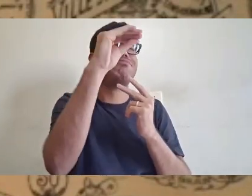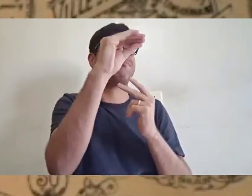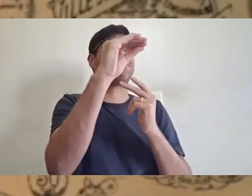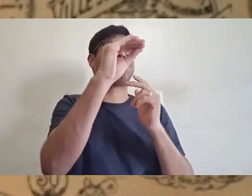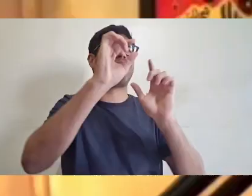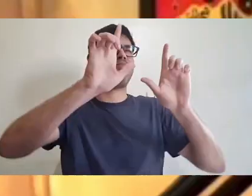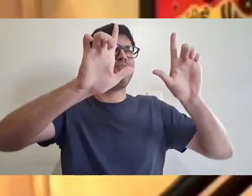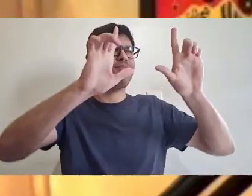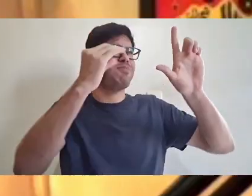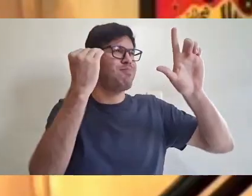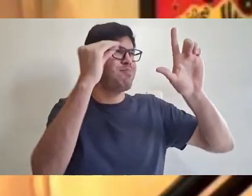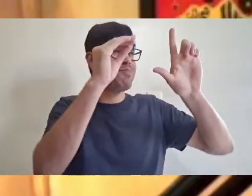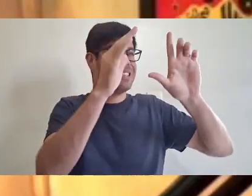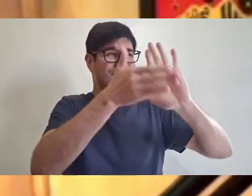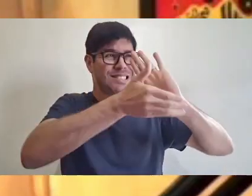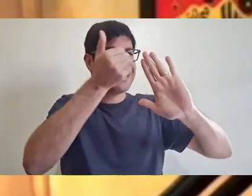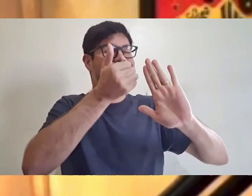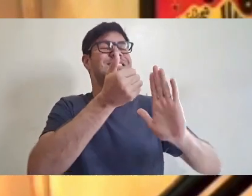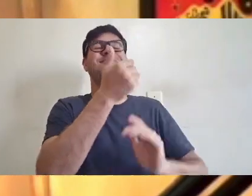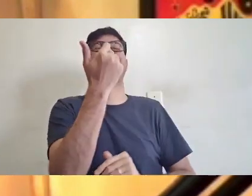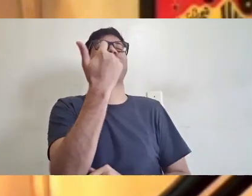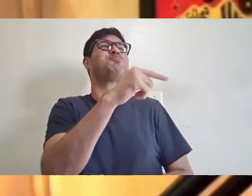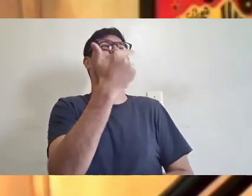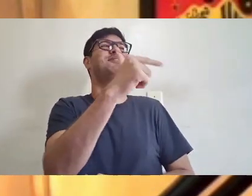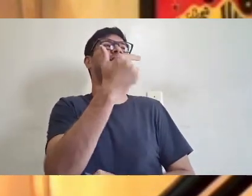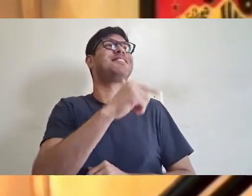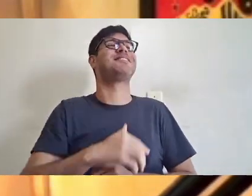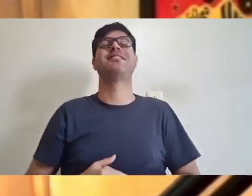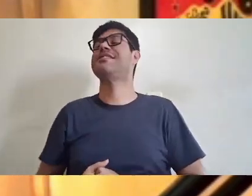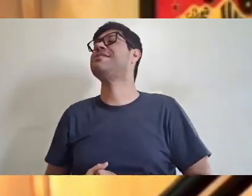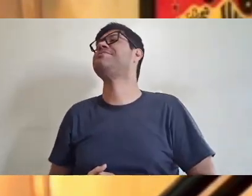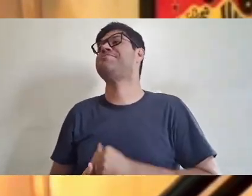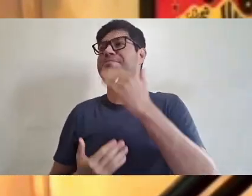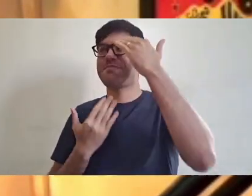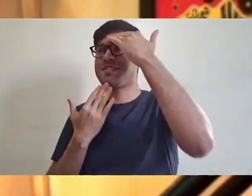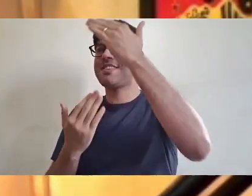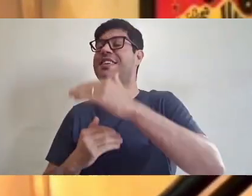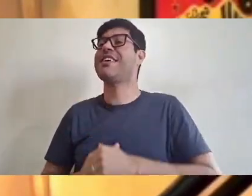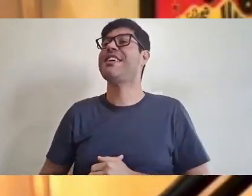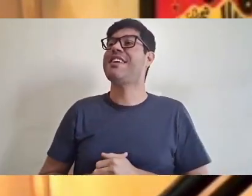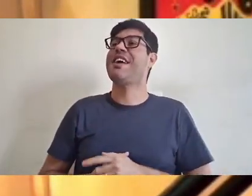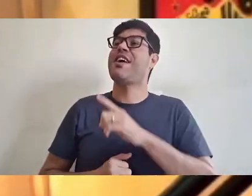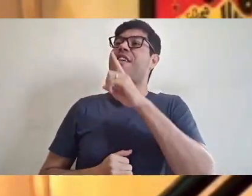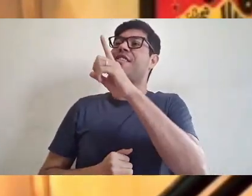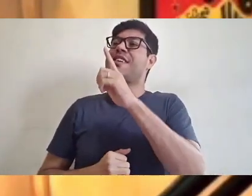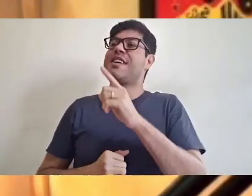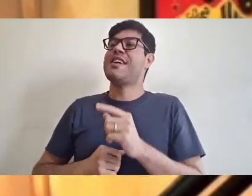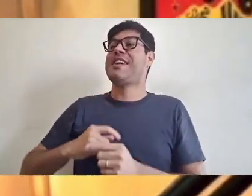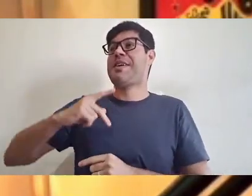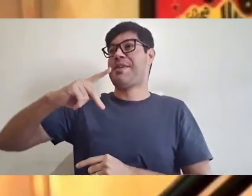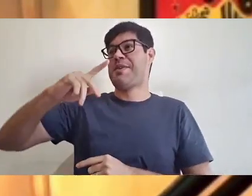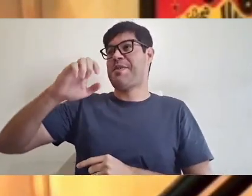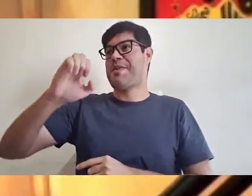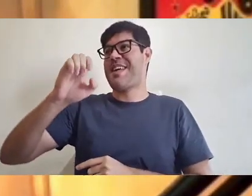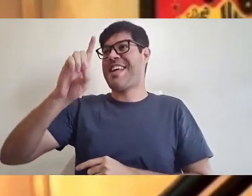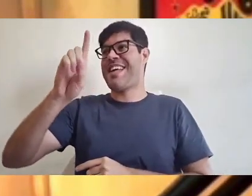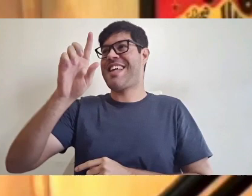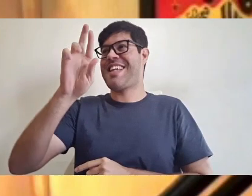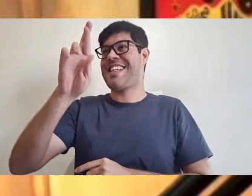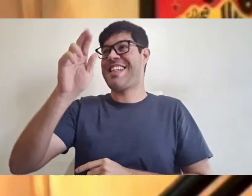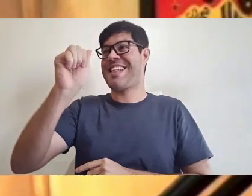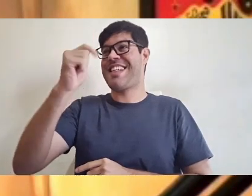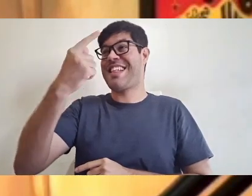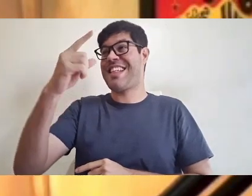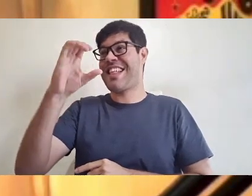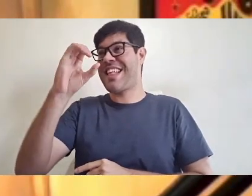Isso aí não vai sair mais daí, né? É, exato. Pedro Eliseu, quando é que você passou a ser Pedrão? Eu posso falar você para você, senhor Pedro? Não, pode, né? Porque a